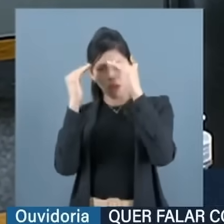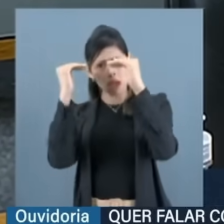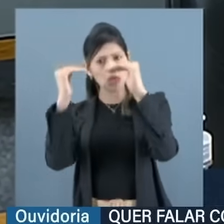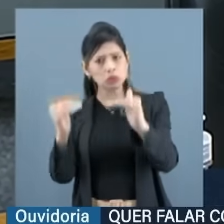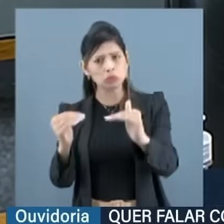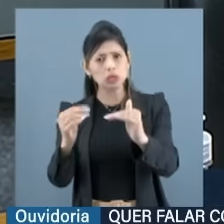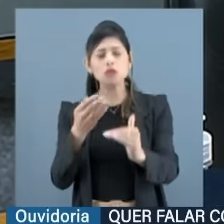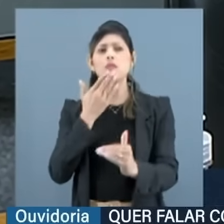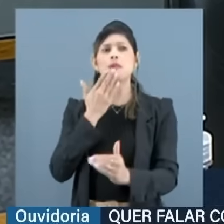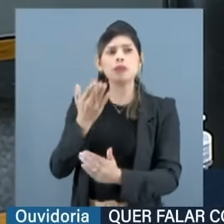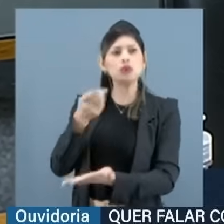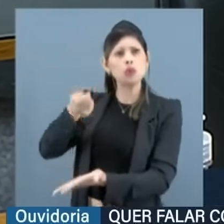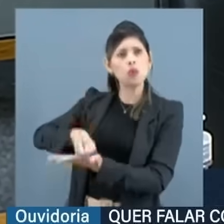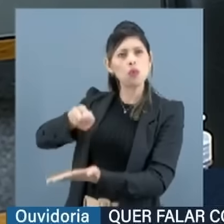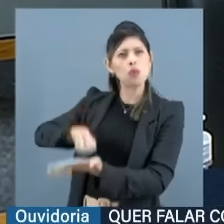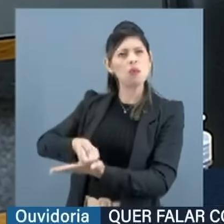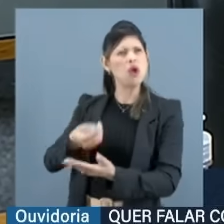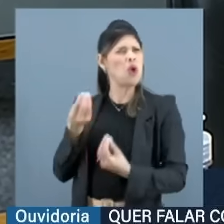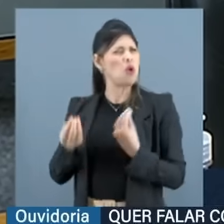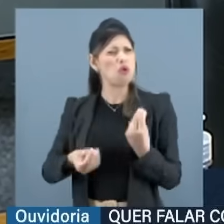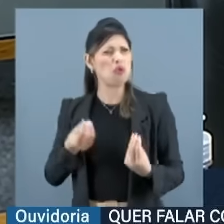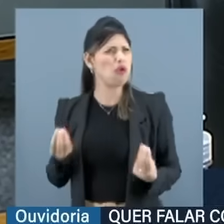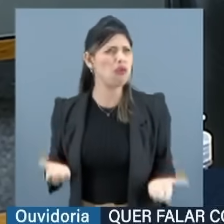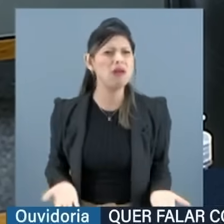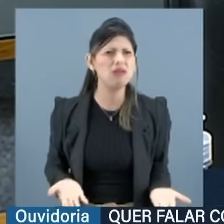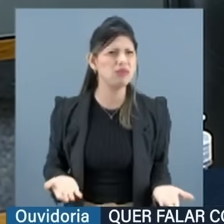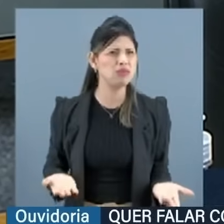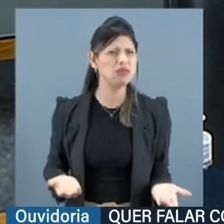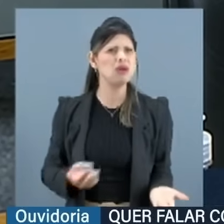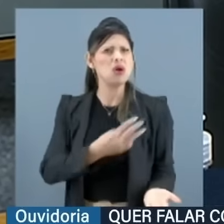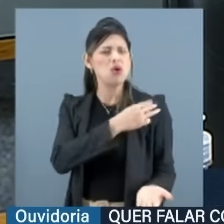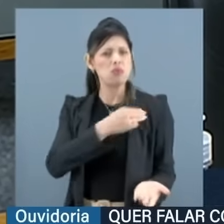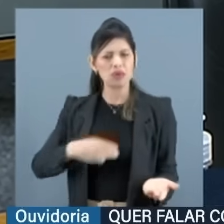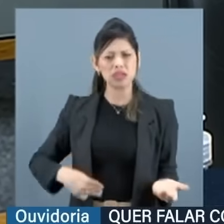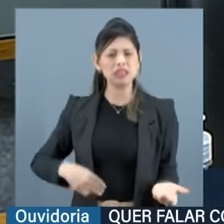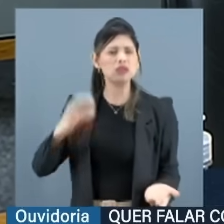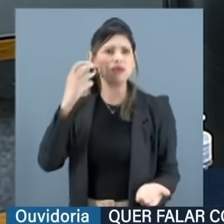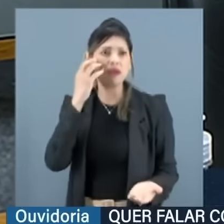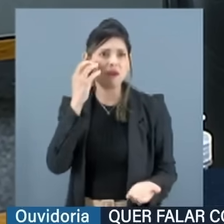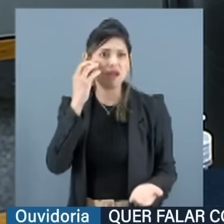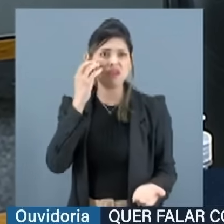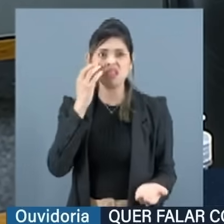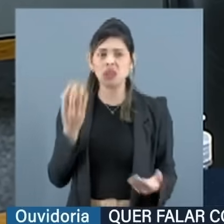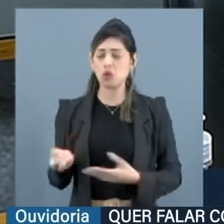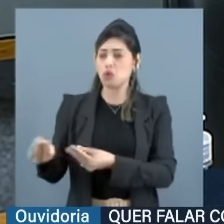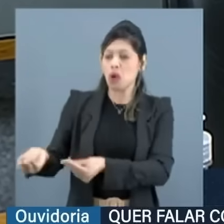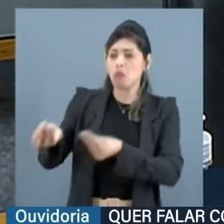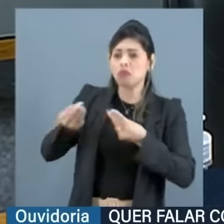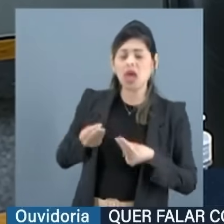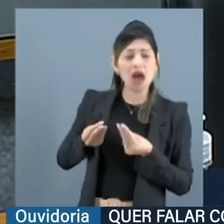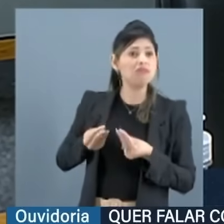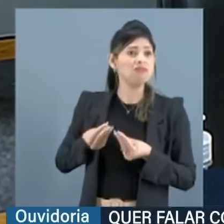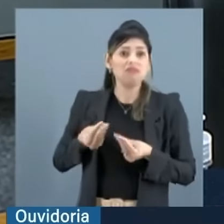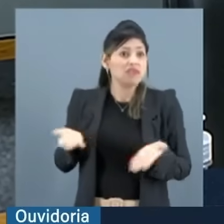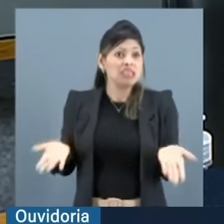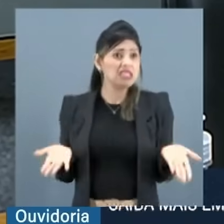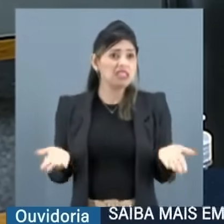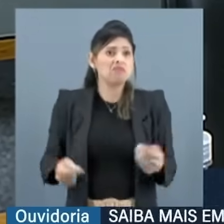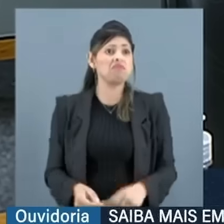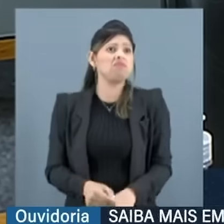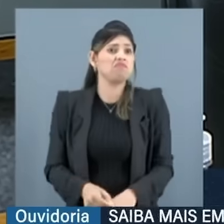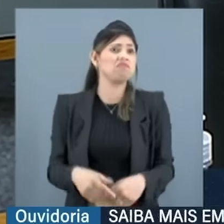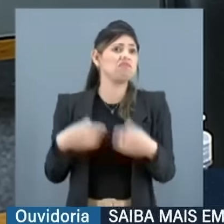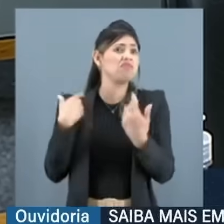o ministro Flávio Dino não manda e fica por isso mesmo, não manda as imagens? Não vou mandar, vou mandar para o Supremo. O Supremo tem que entregar, não